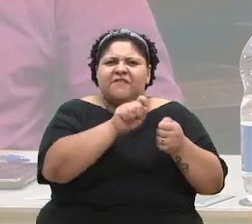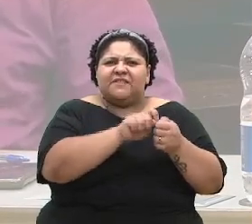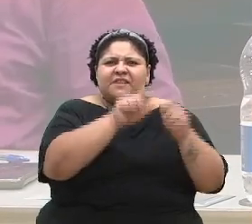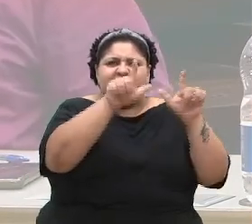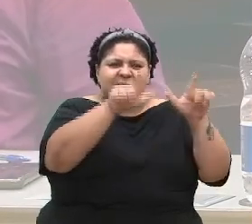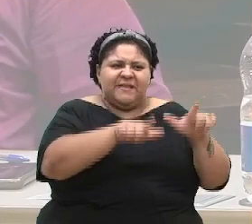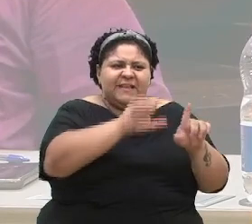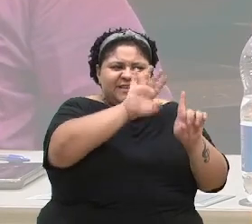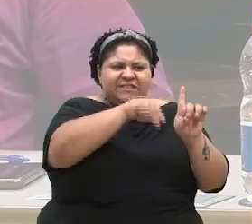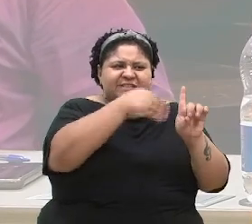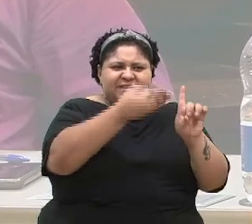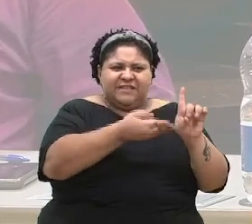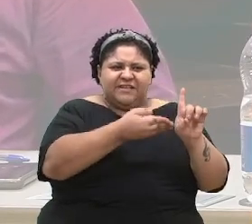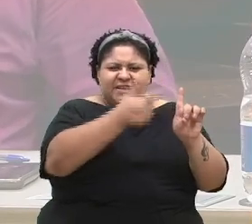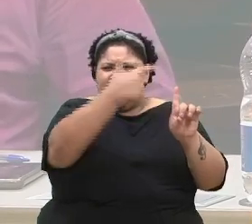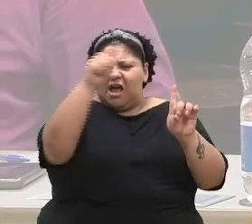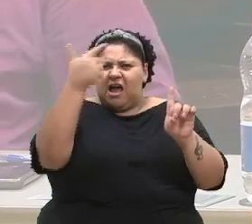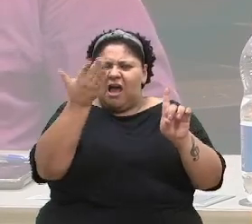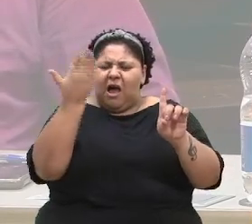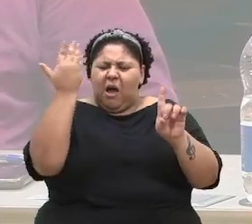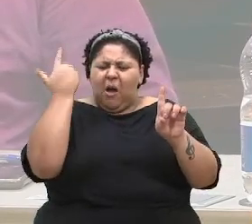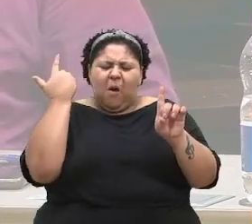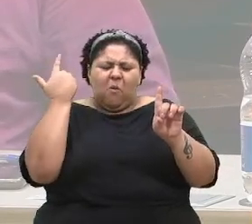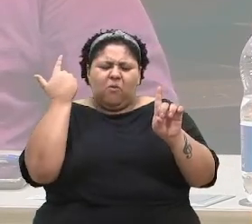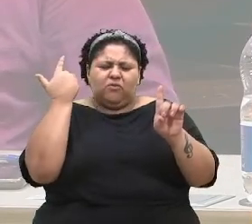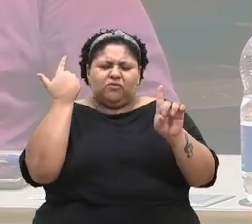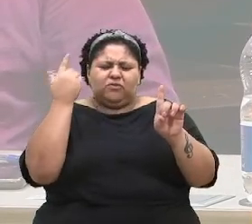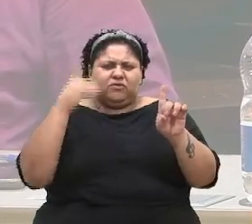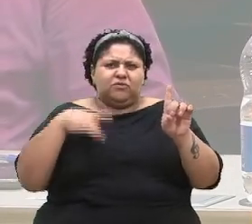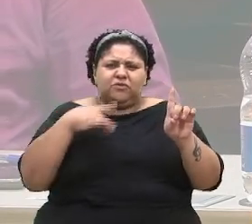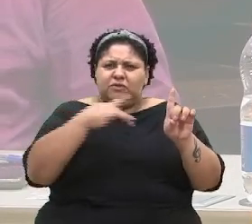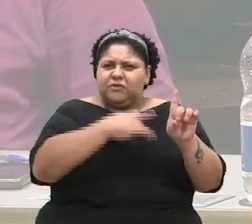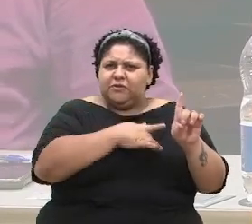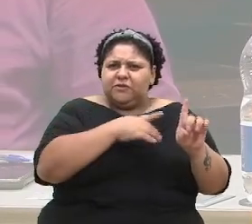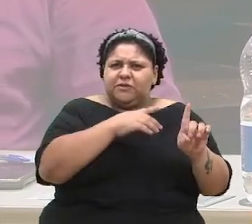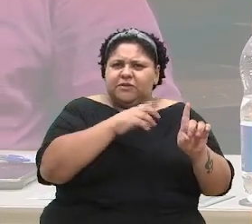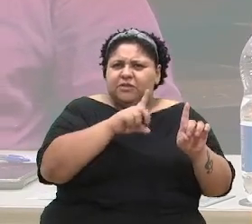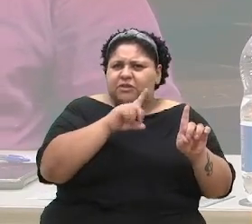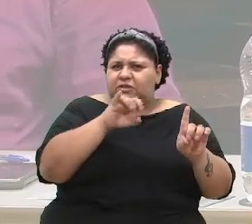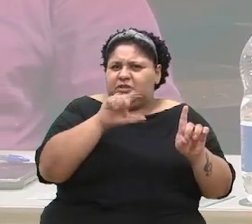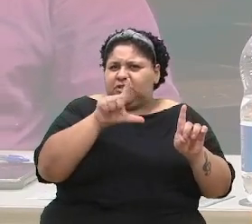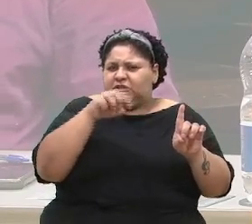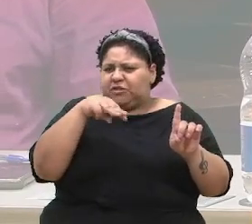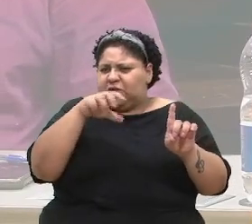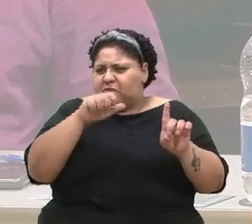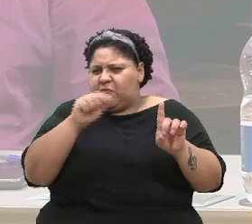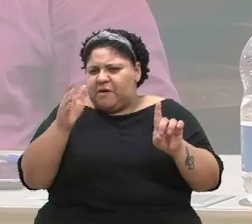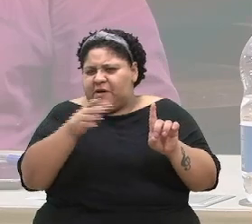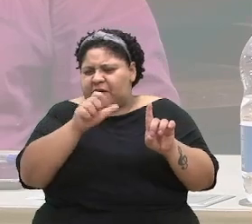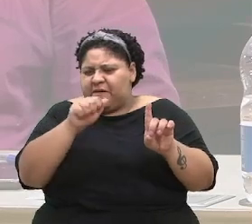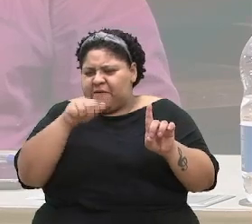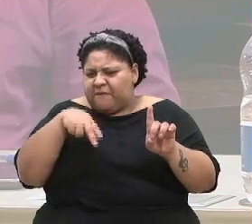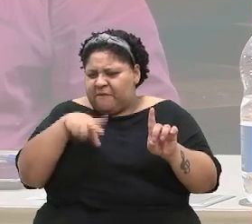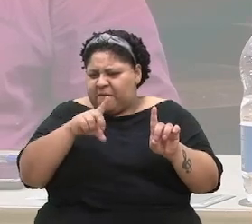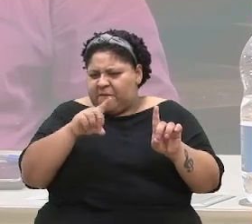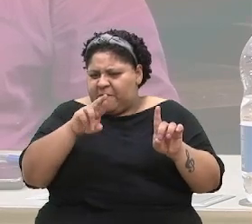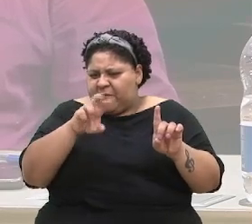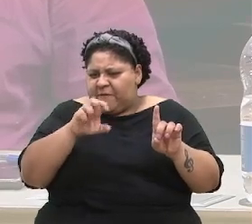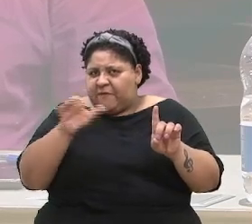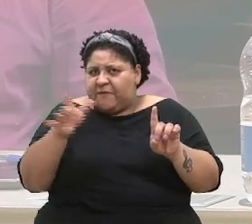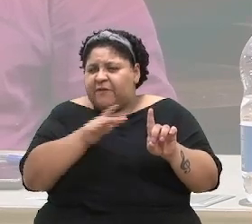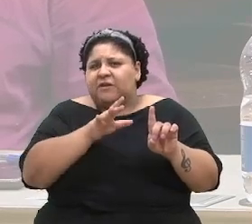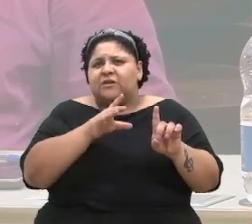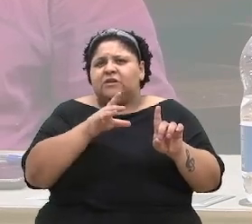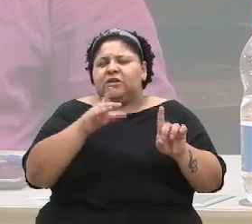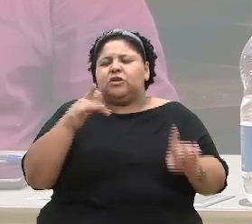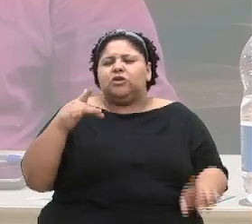Sul. Né? Mas quero saudar a doutora Dilma, o doutor André Porman, que foi fundamental também naquele momento, em Caxias, o doutor Tremea, que ajudou